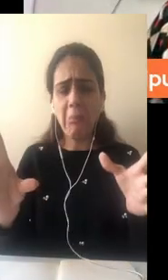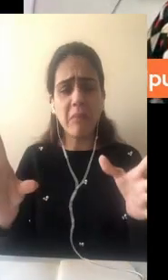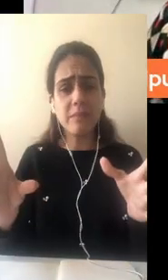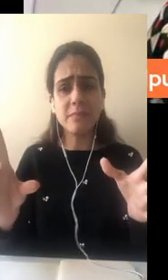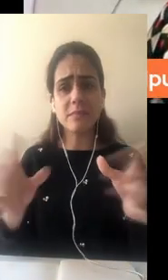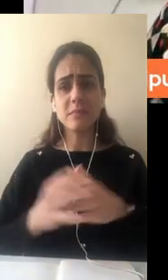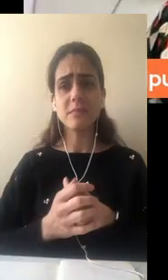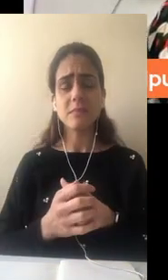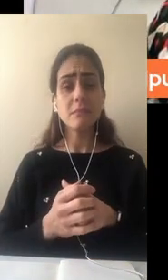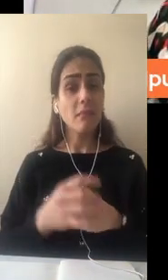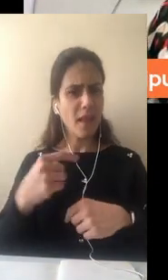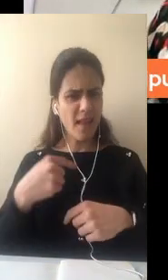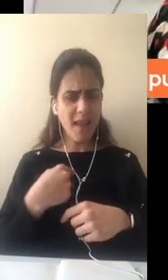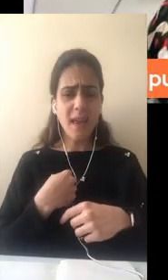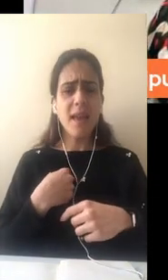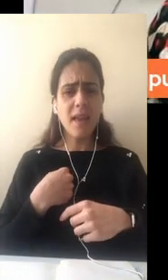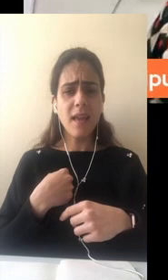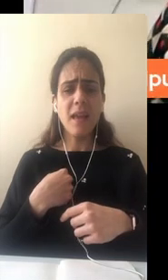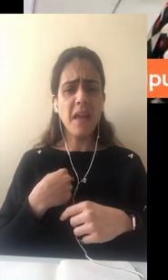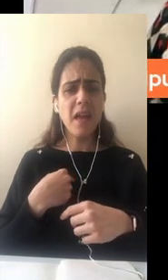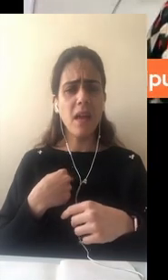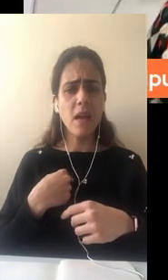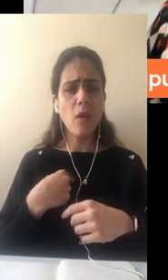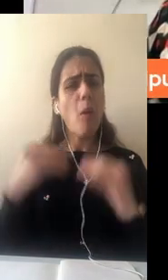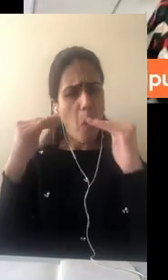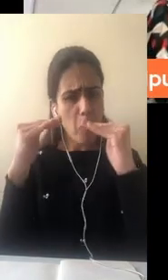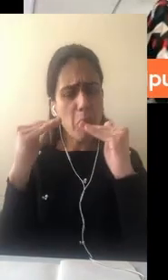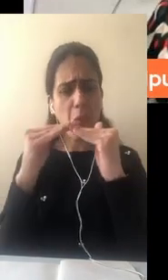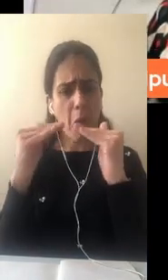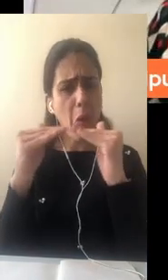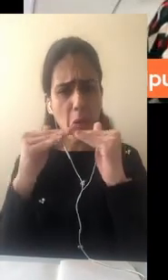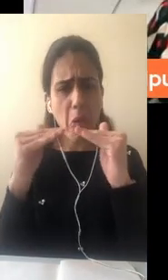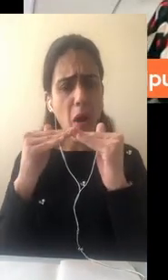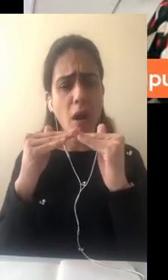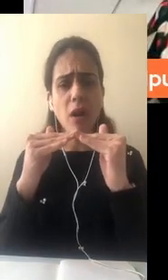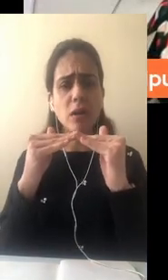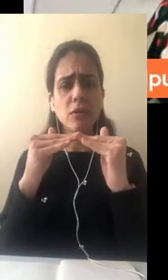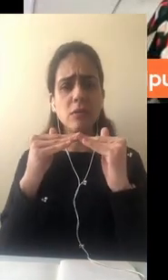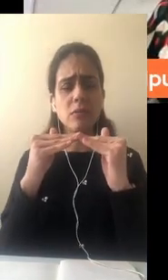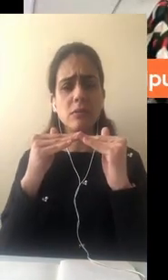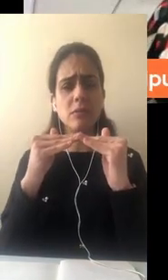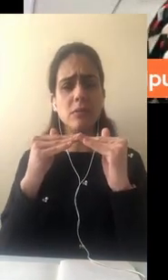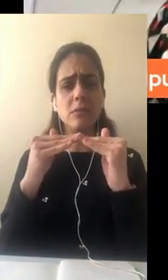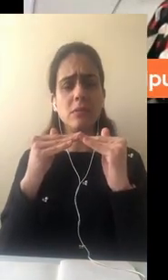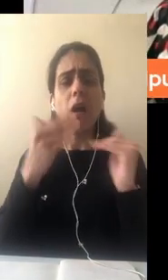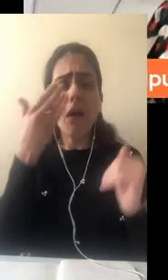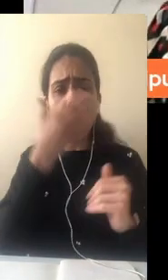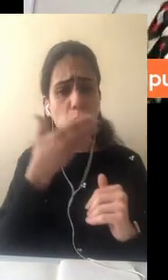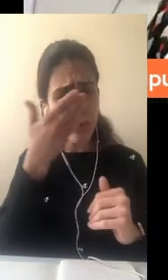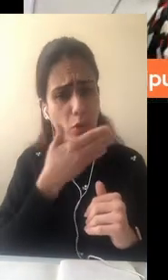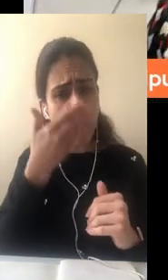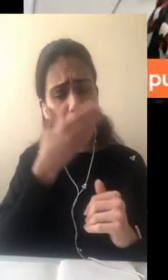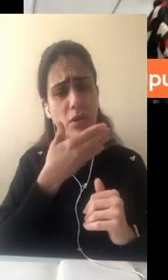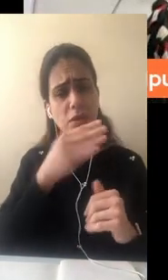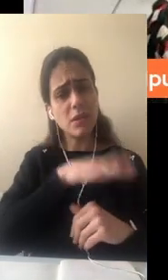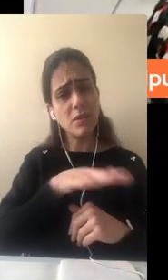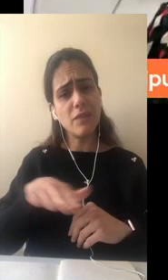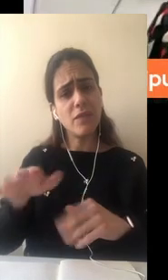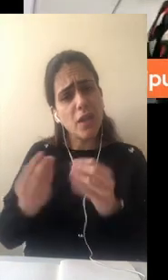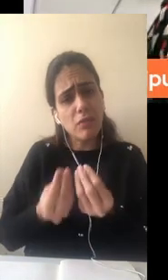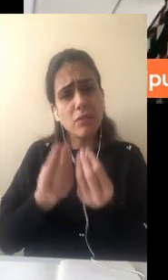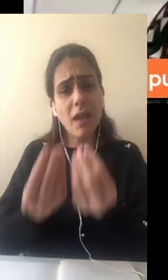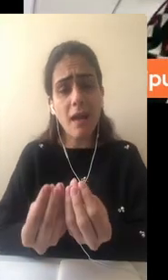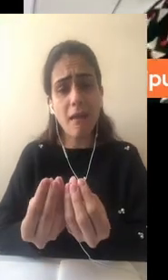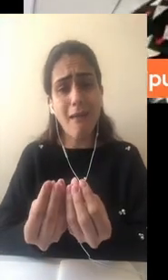Então, eu não sou contra você fazer aí uma cestinha de doce, um saquinho de doce, para mostrar para o